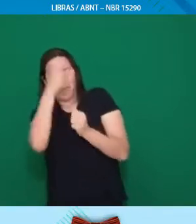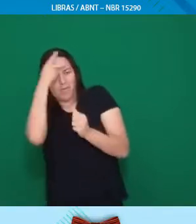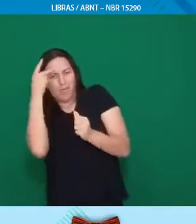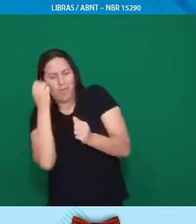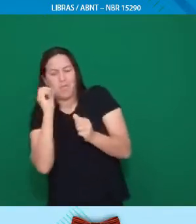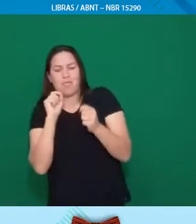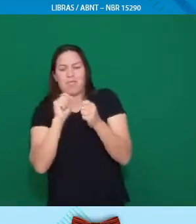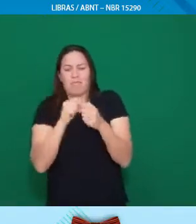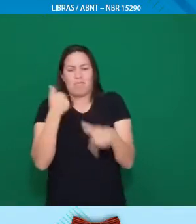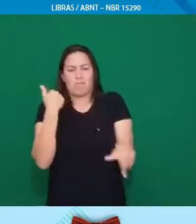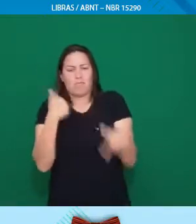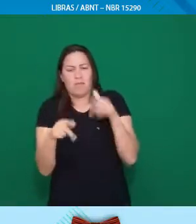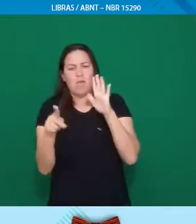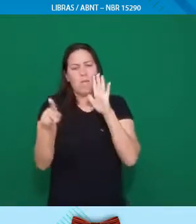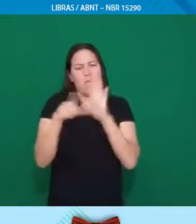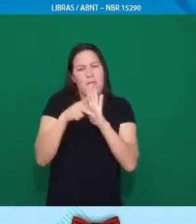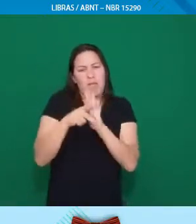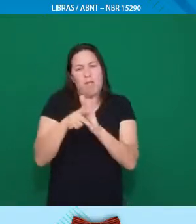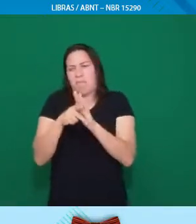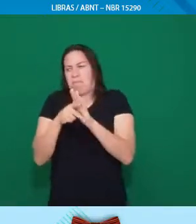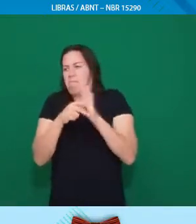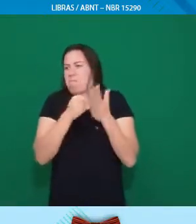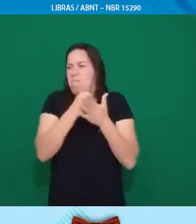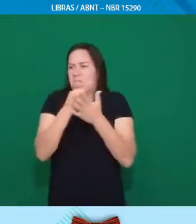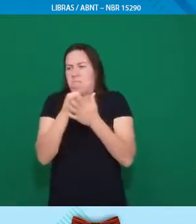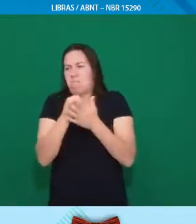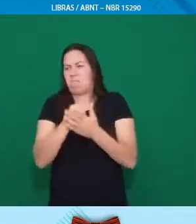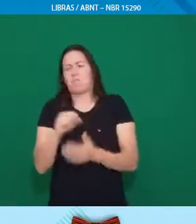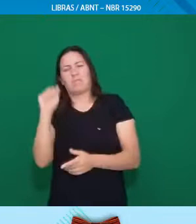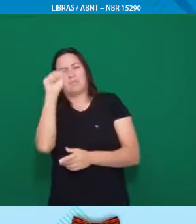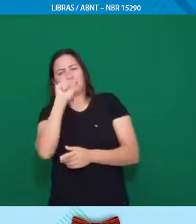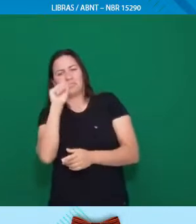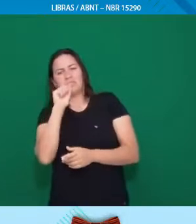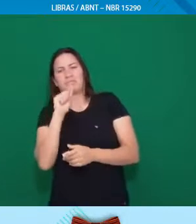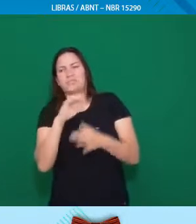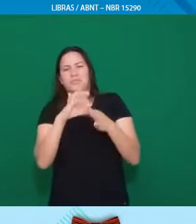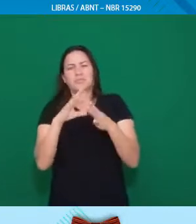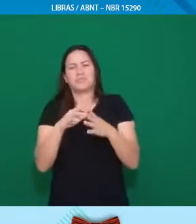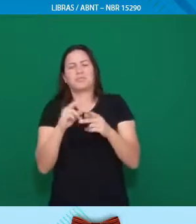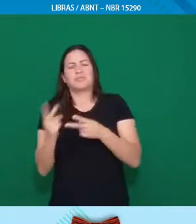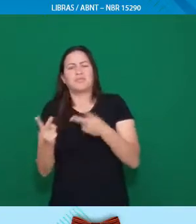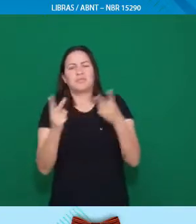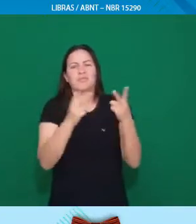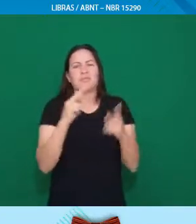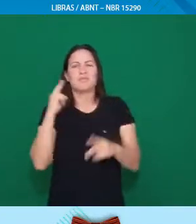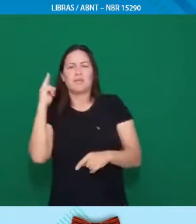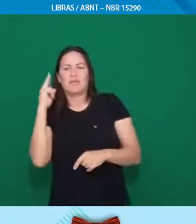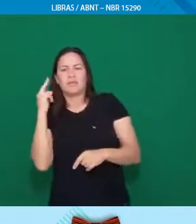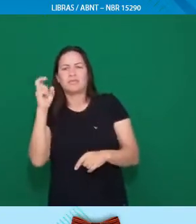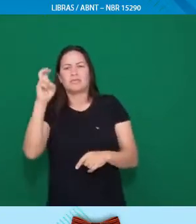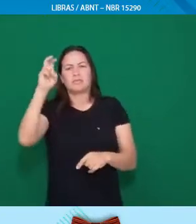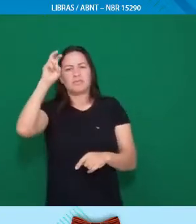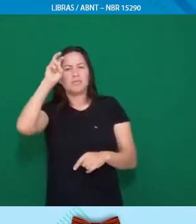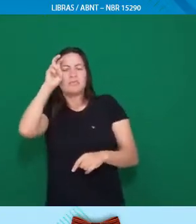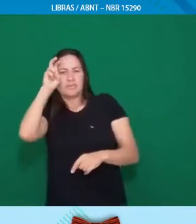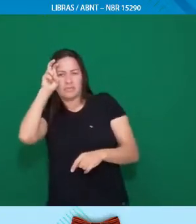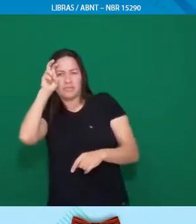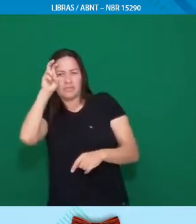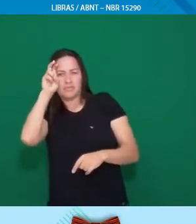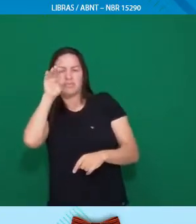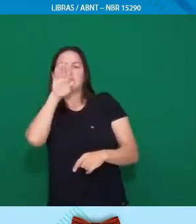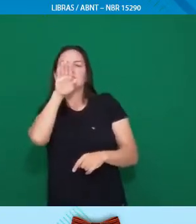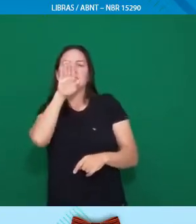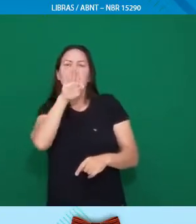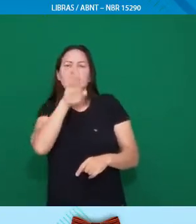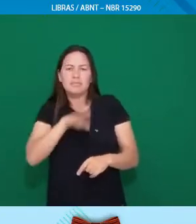reconhecer alguém pelo seu feito para o seu bem feito então disse todos os senhores vereadores convocados para a próxima sessão